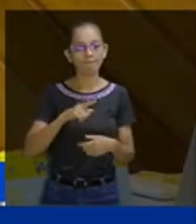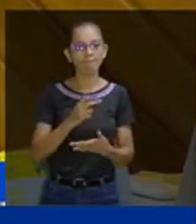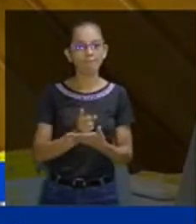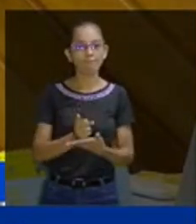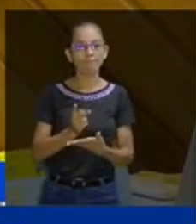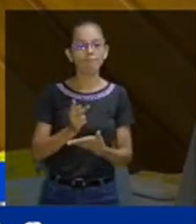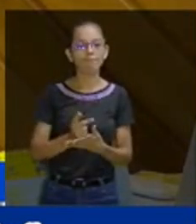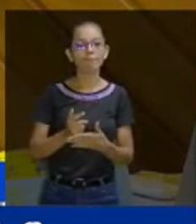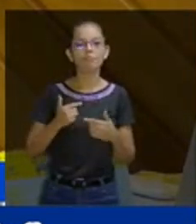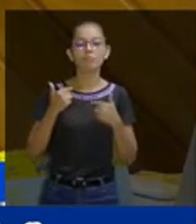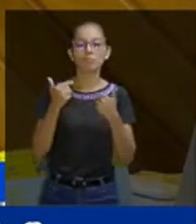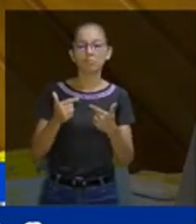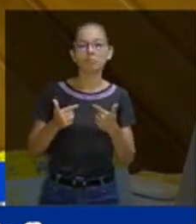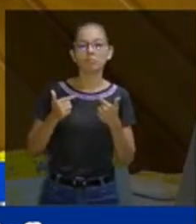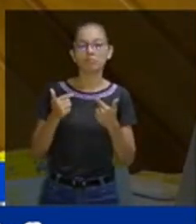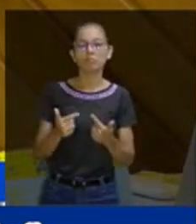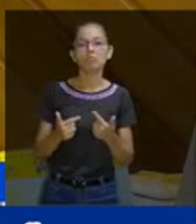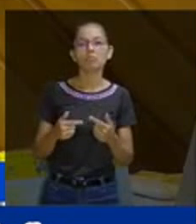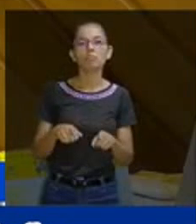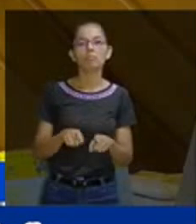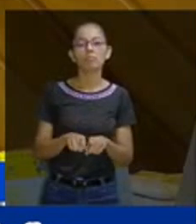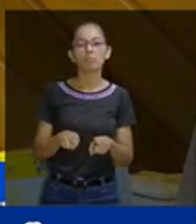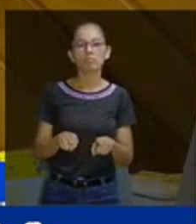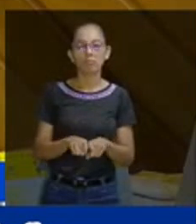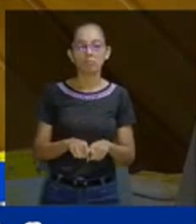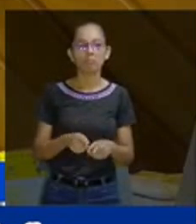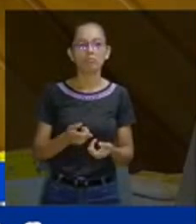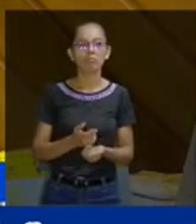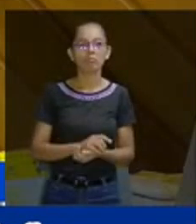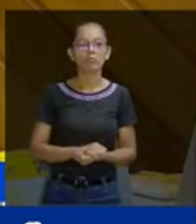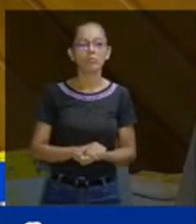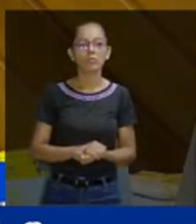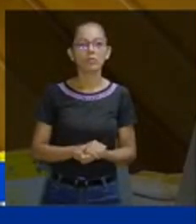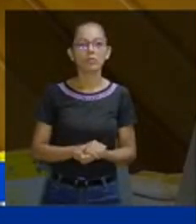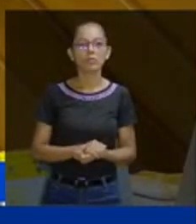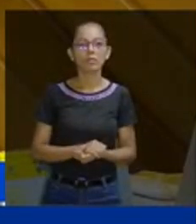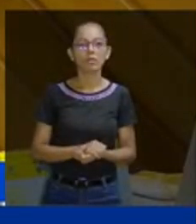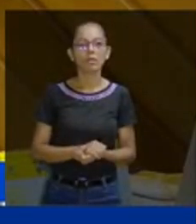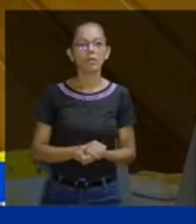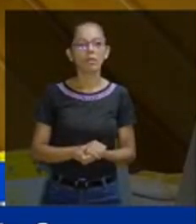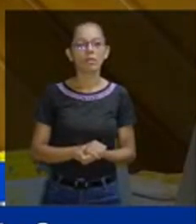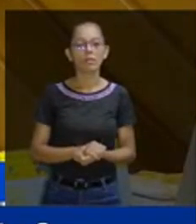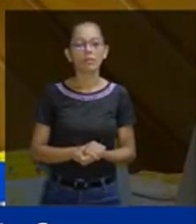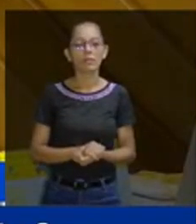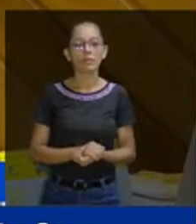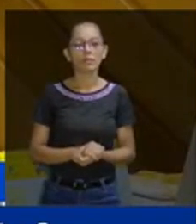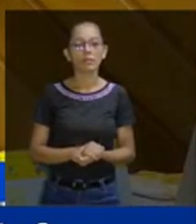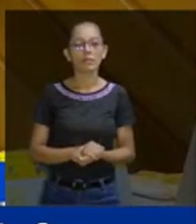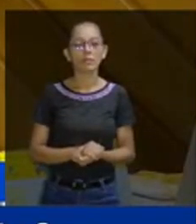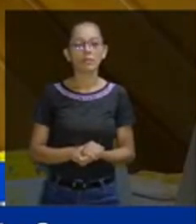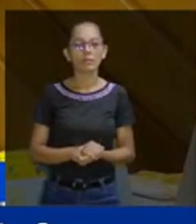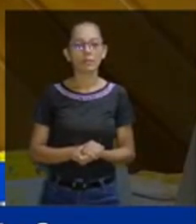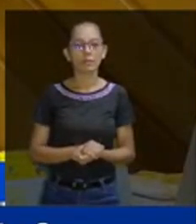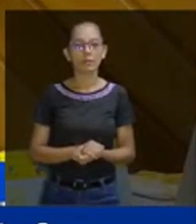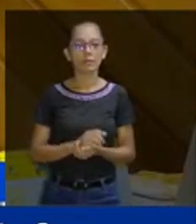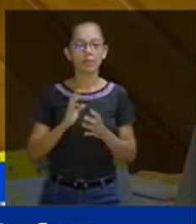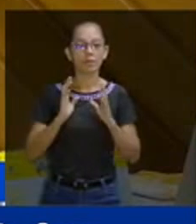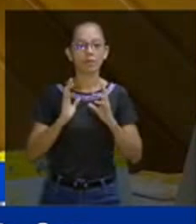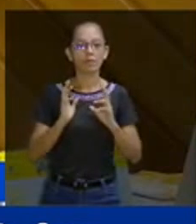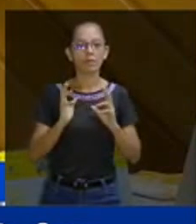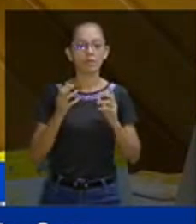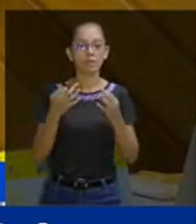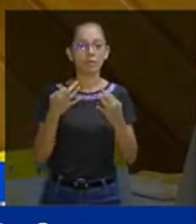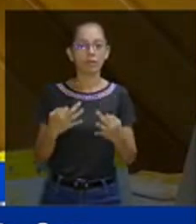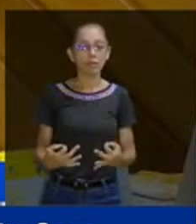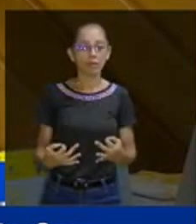e cultivarmos valores morais e éticos no exercício da nossa profissão, porque é através de nossas mãos que as leis